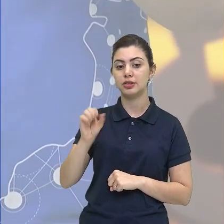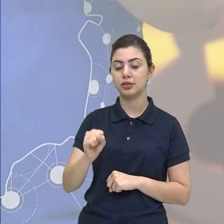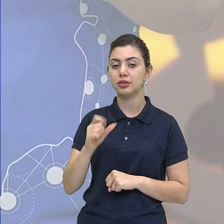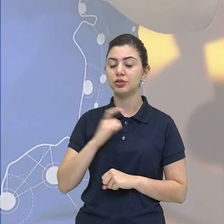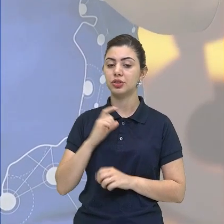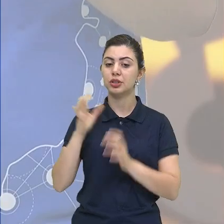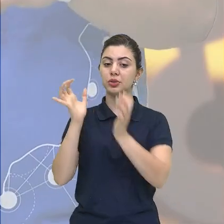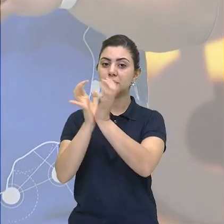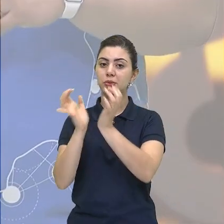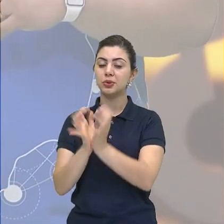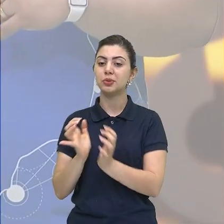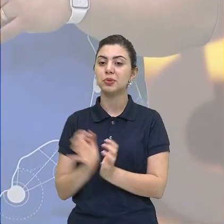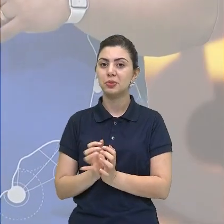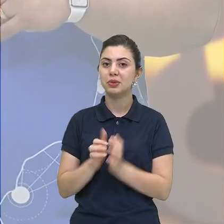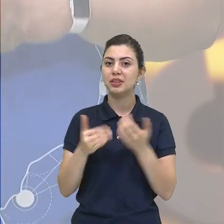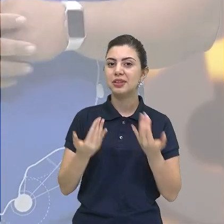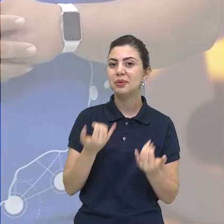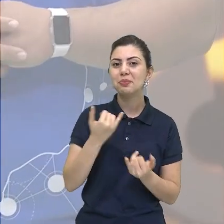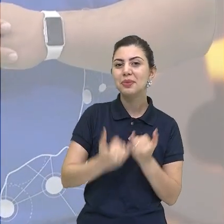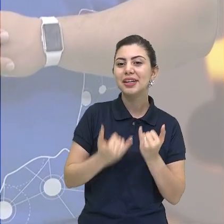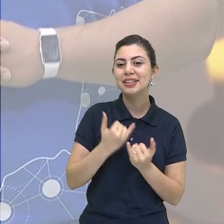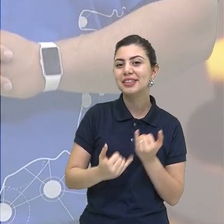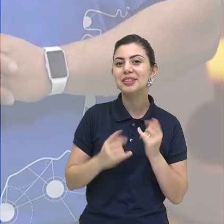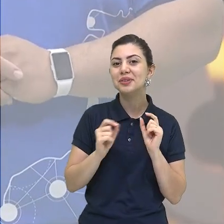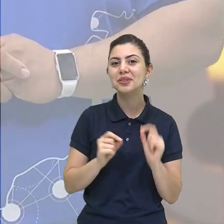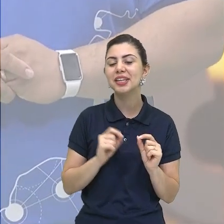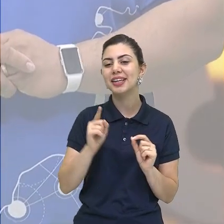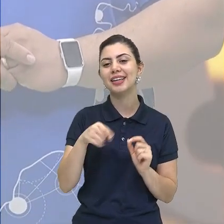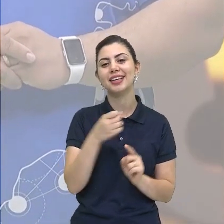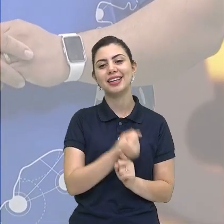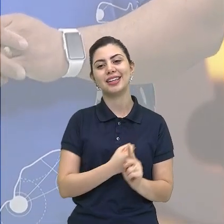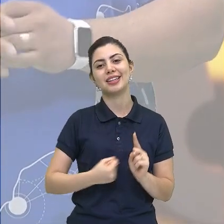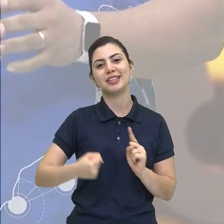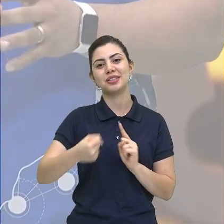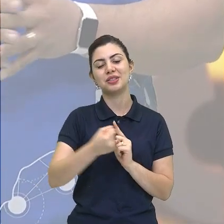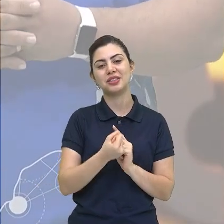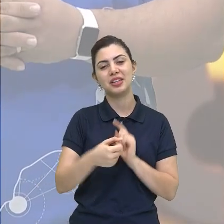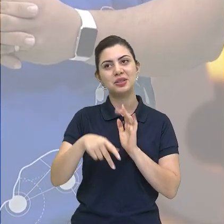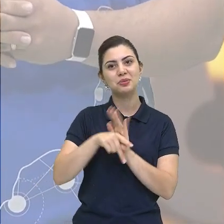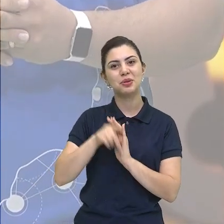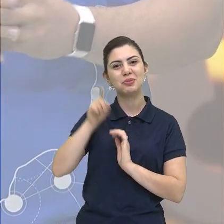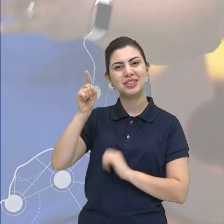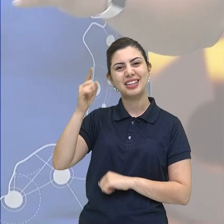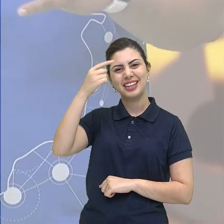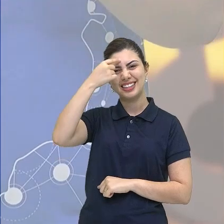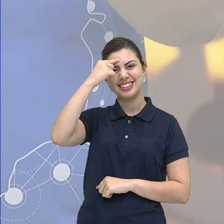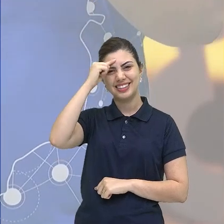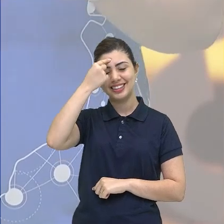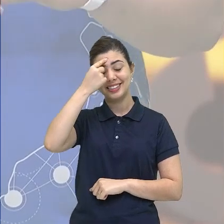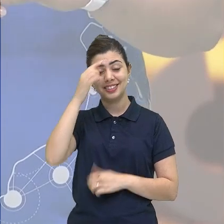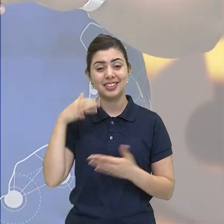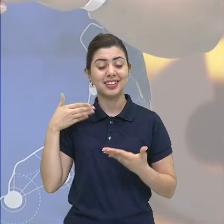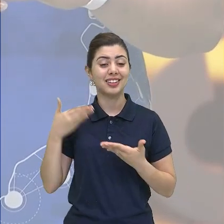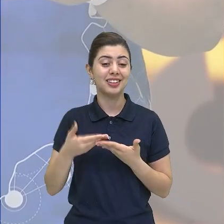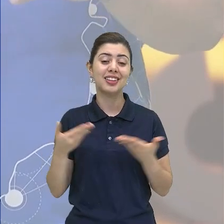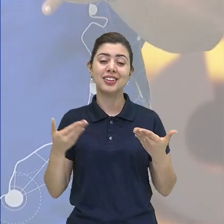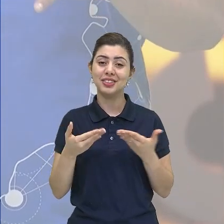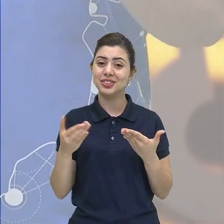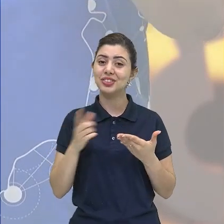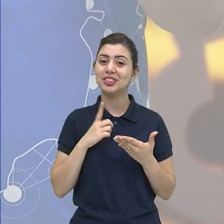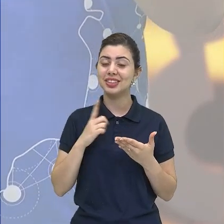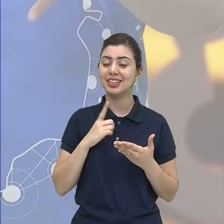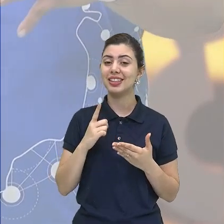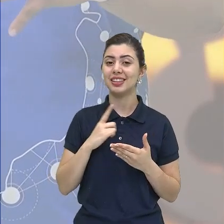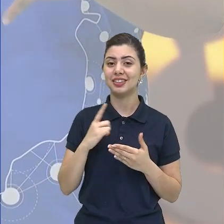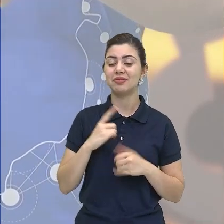também é semelhante ao quê? Por exemplo, a sociedade indiana, que até hoje também ainda tem o sistema de castas.